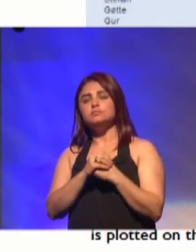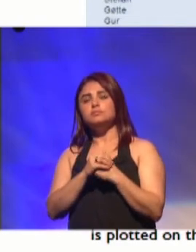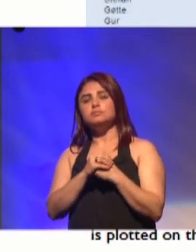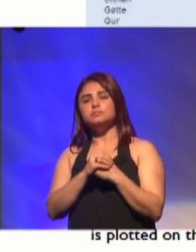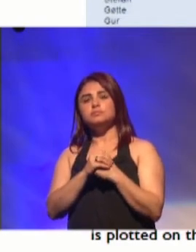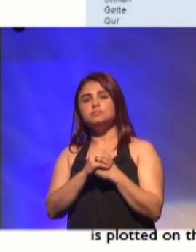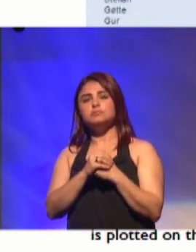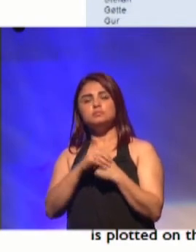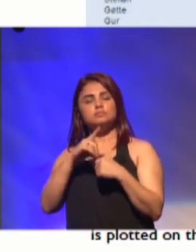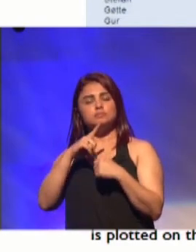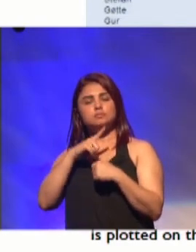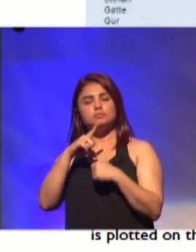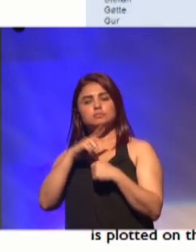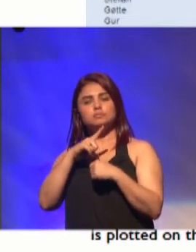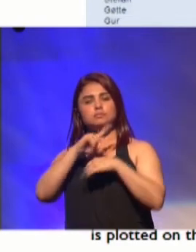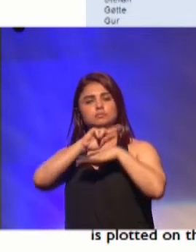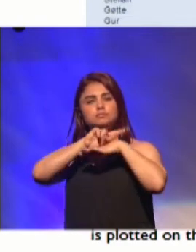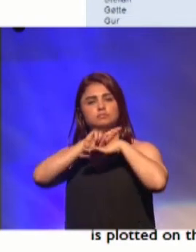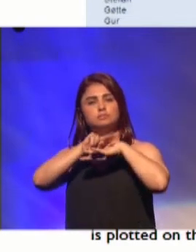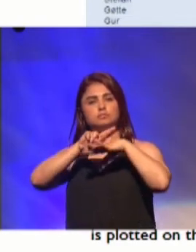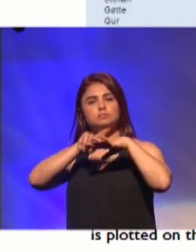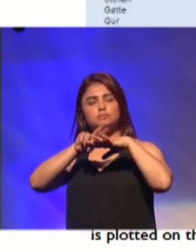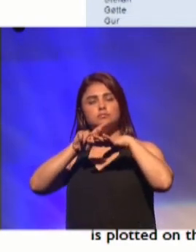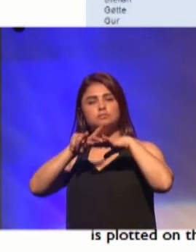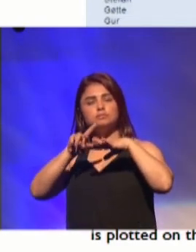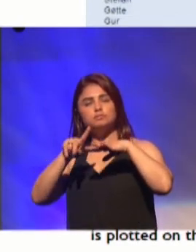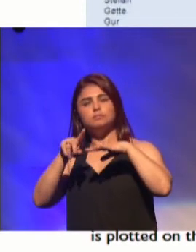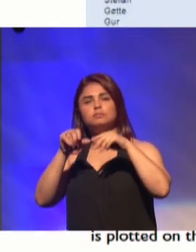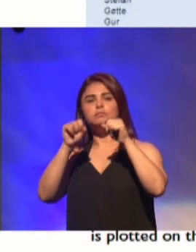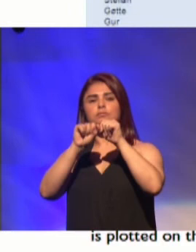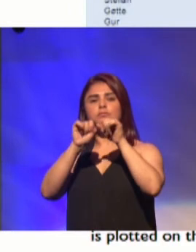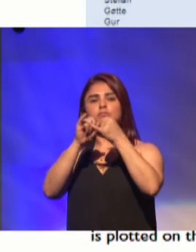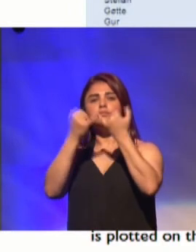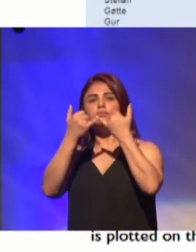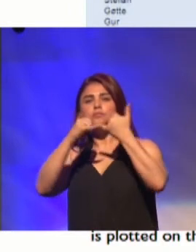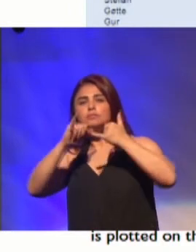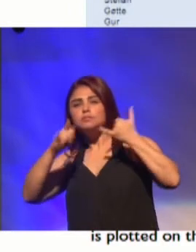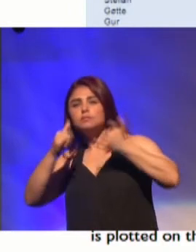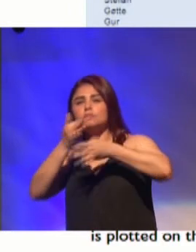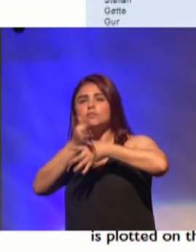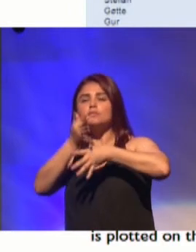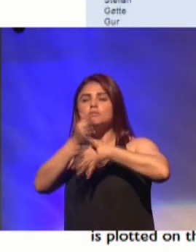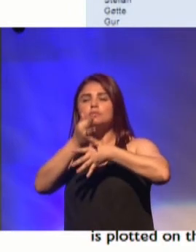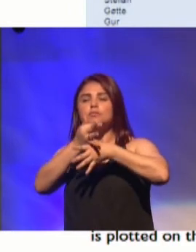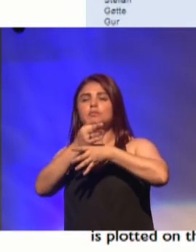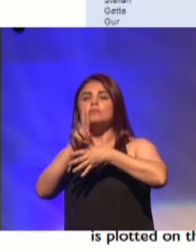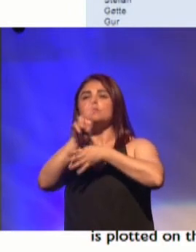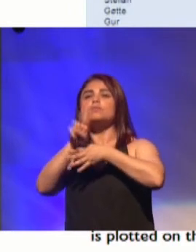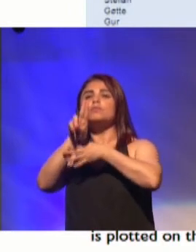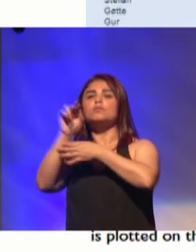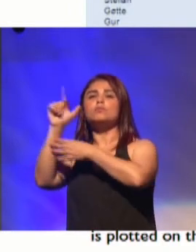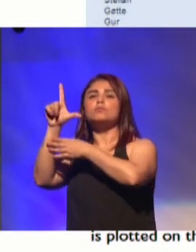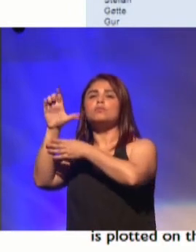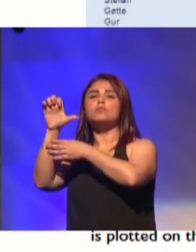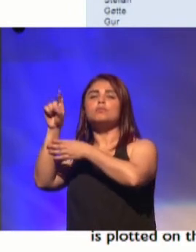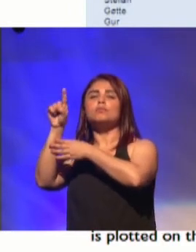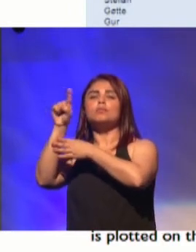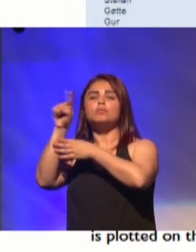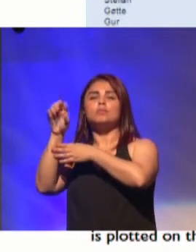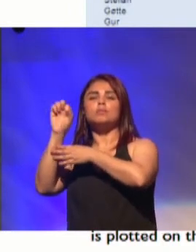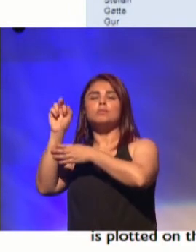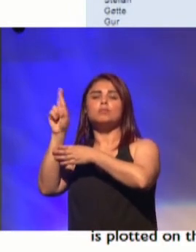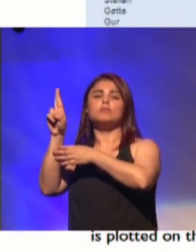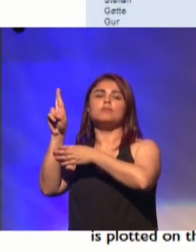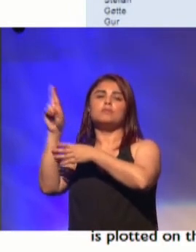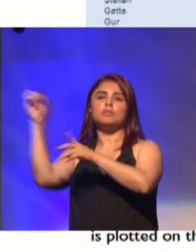de vários agentes eletrofísicos, e entre eles o laser, que está aqui, foi o que eu